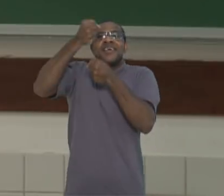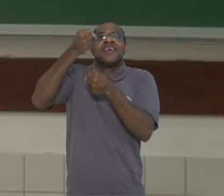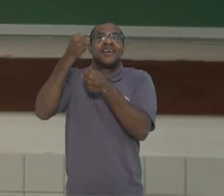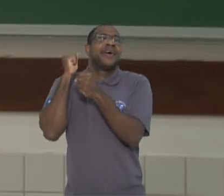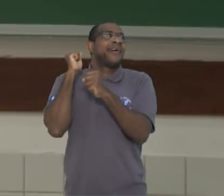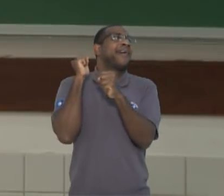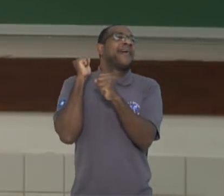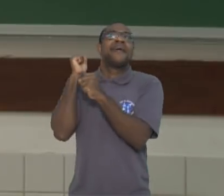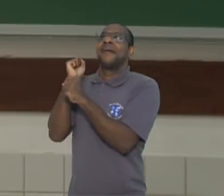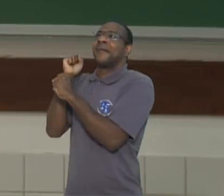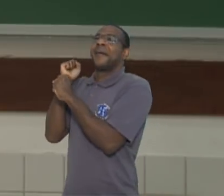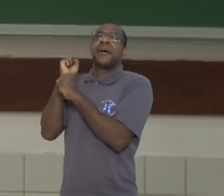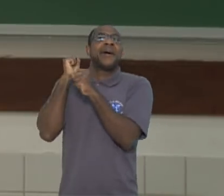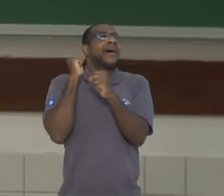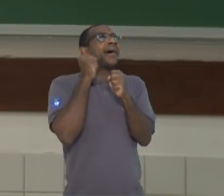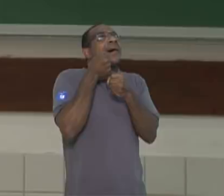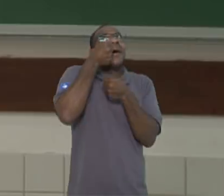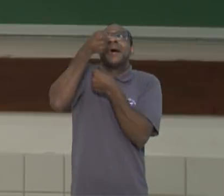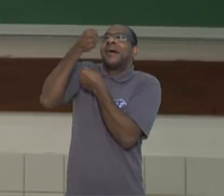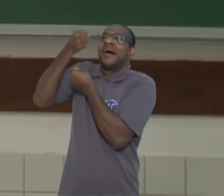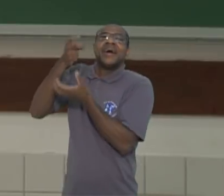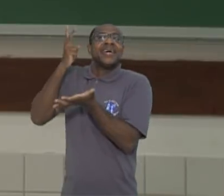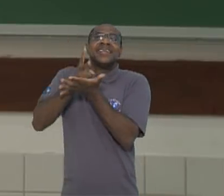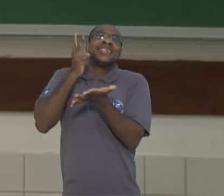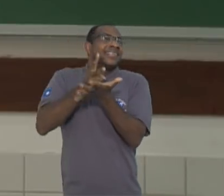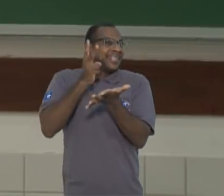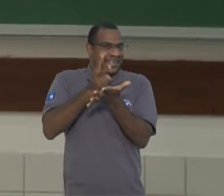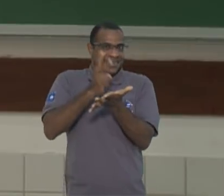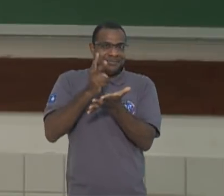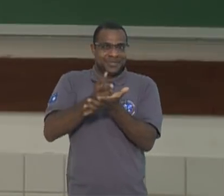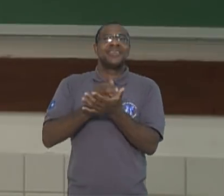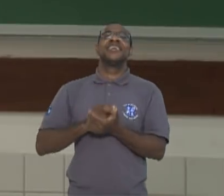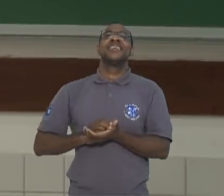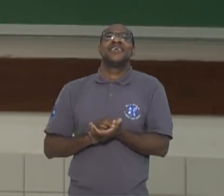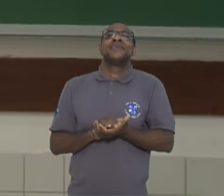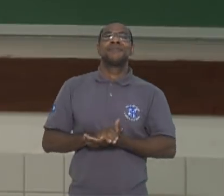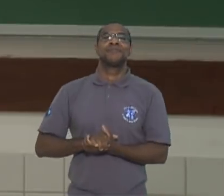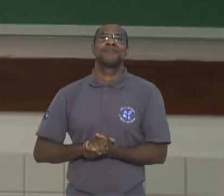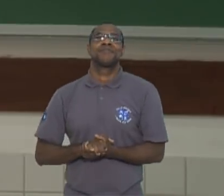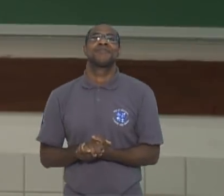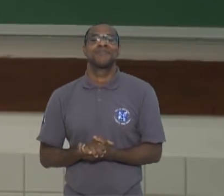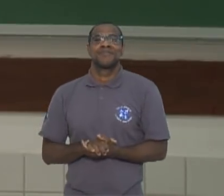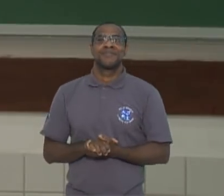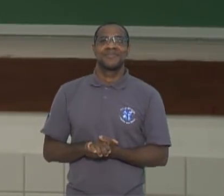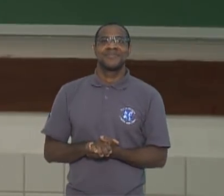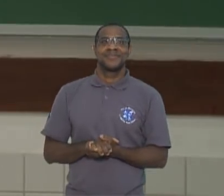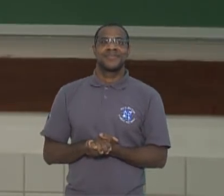Então, é esse o nome da palhaça que é criada pela atriz Milena.